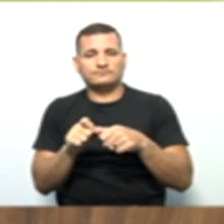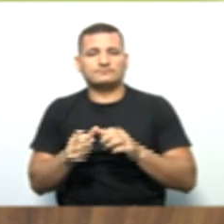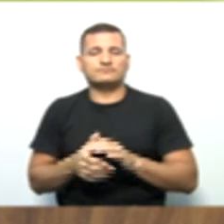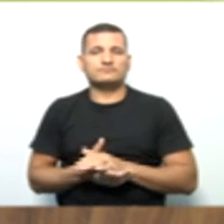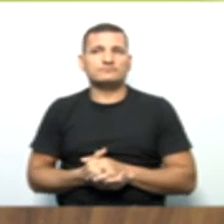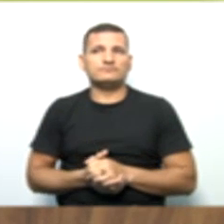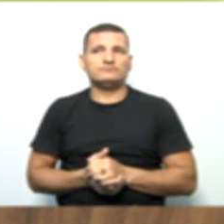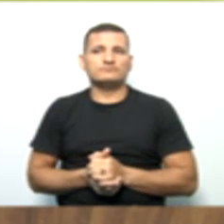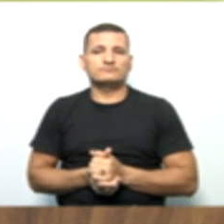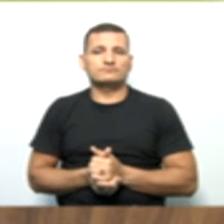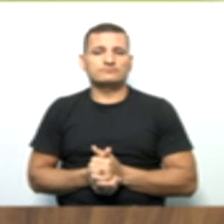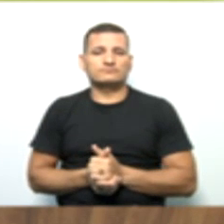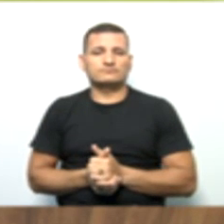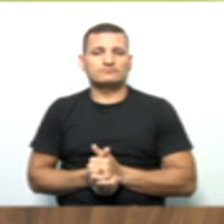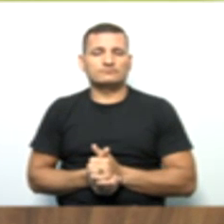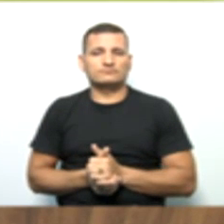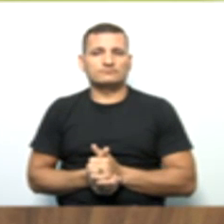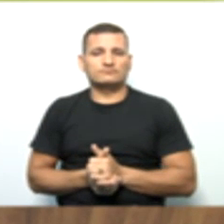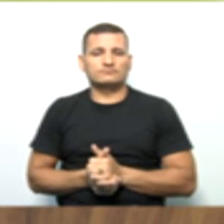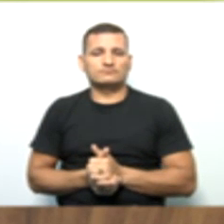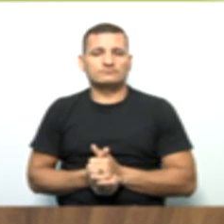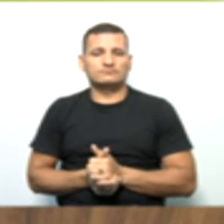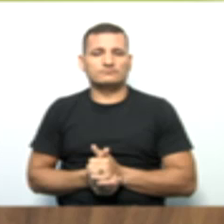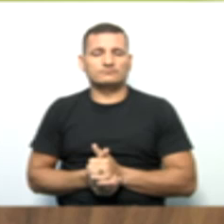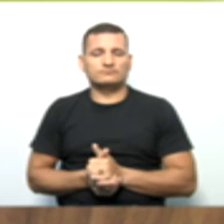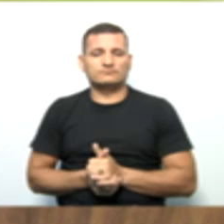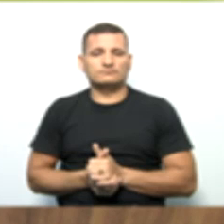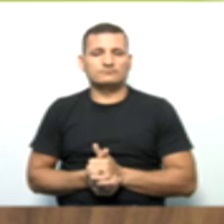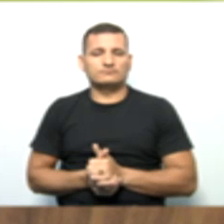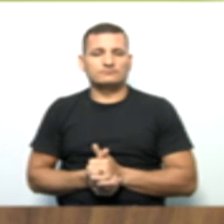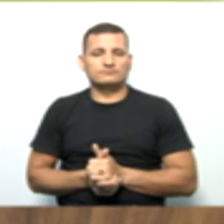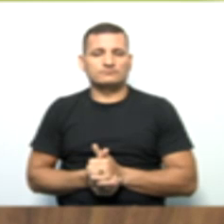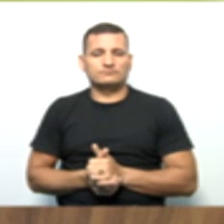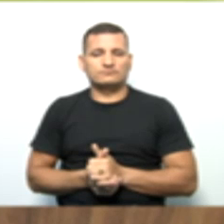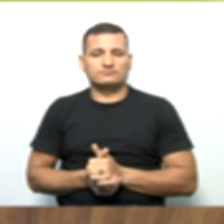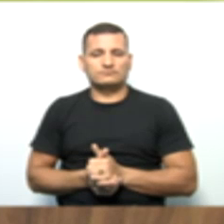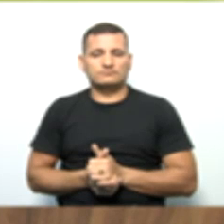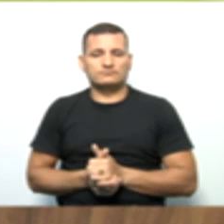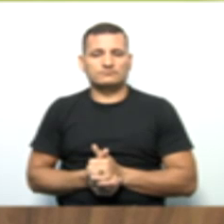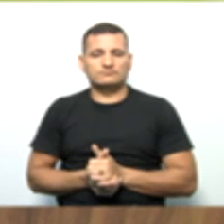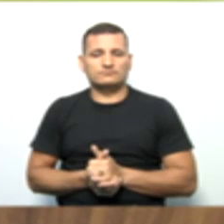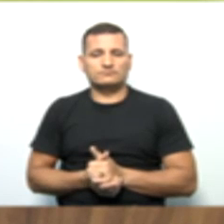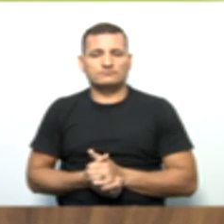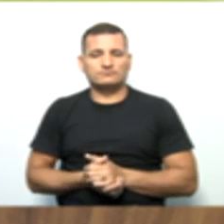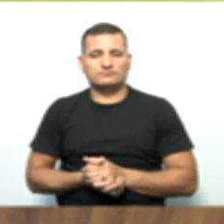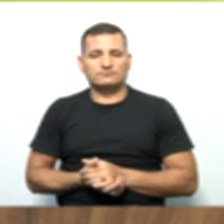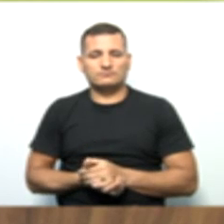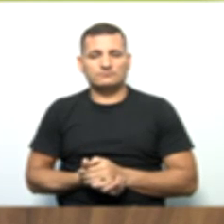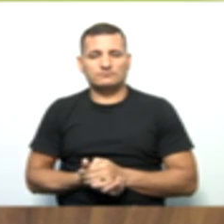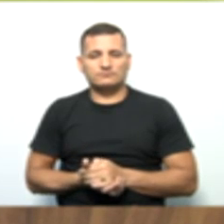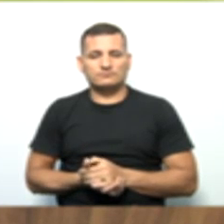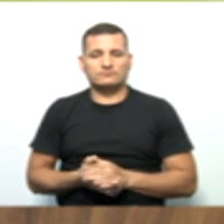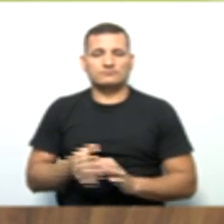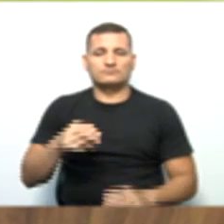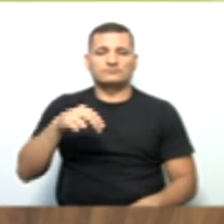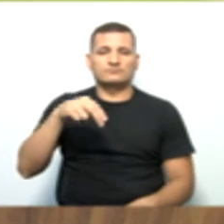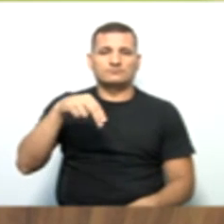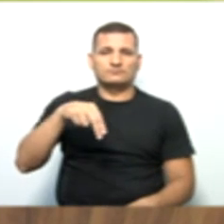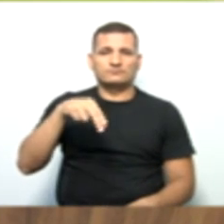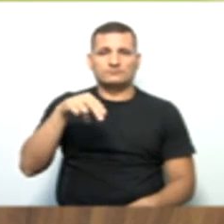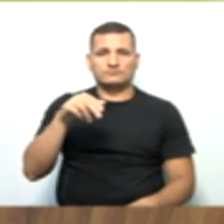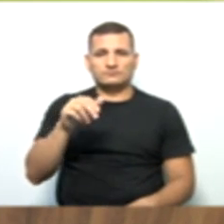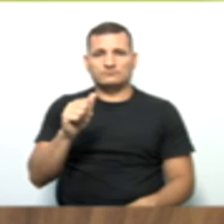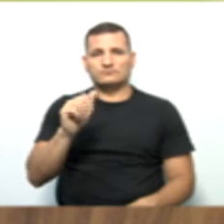eu tenho outra resposta aqui, da número 2. Tenho outra, professor. A Natália, também